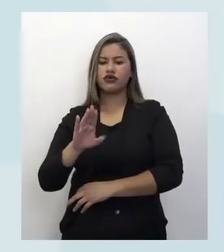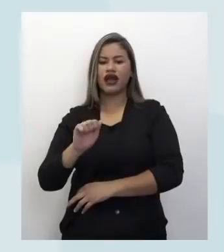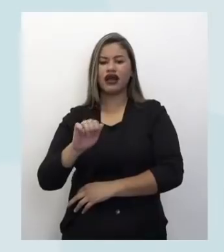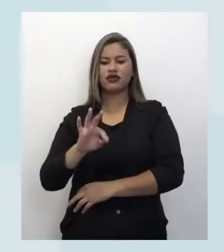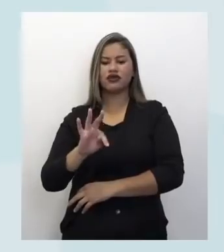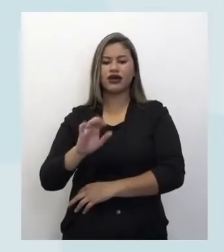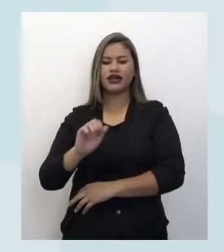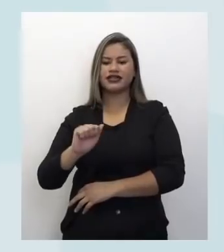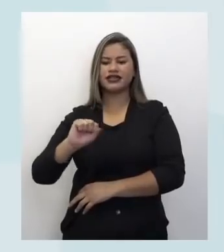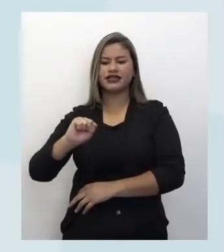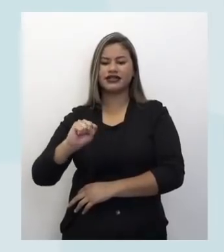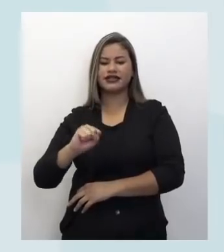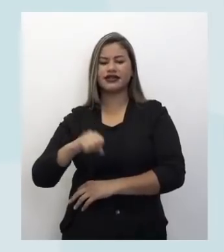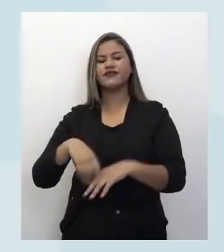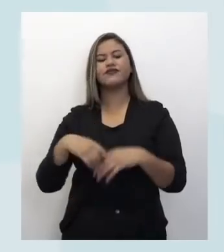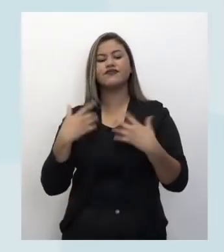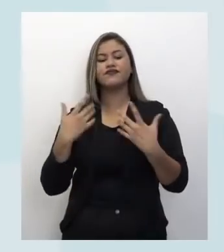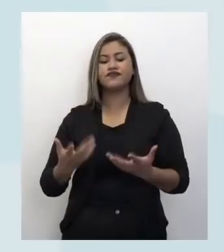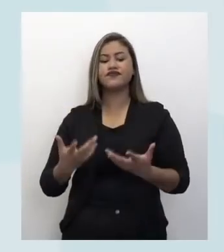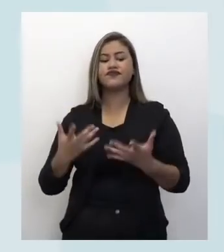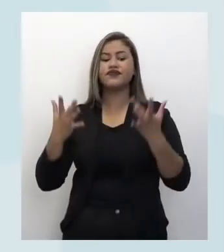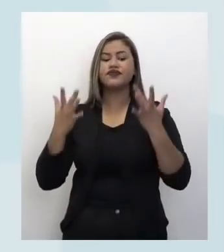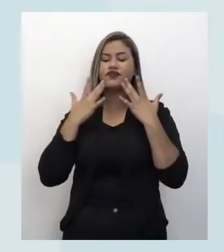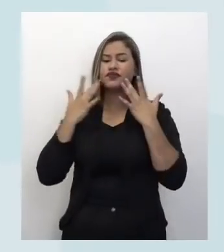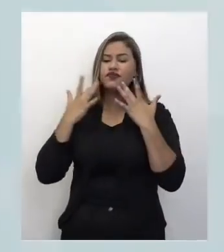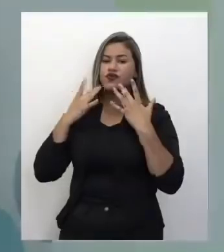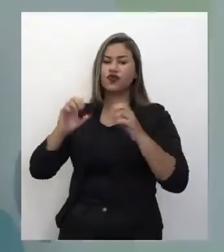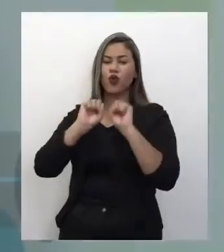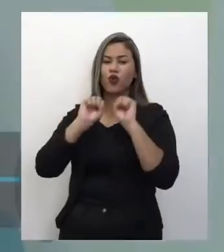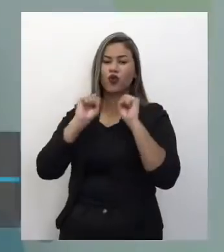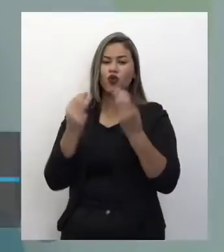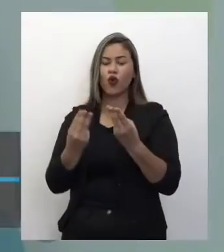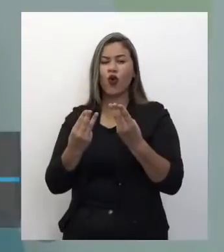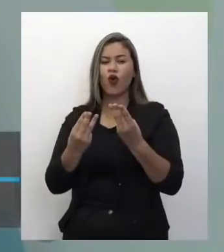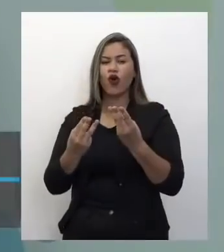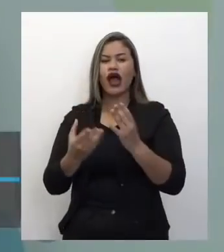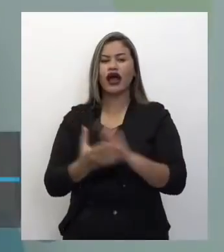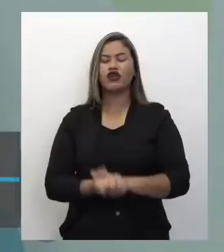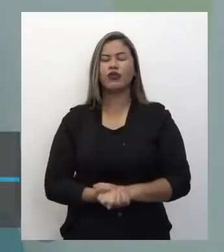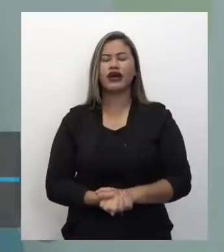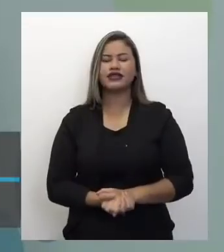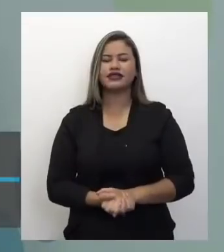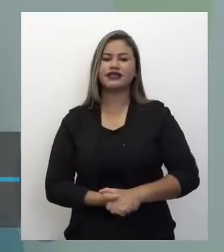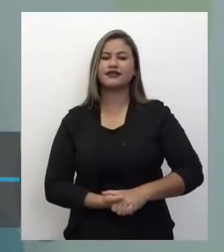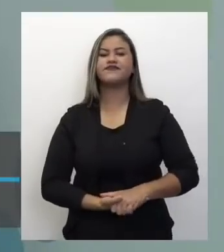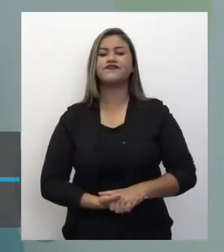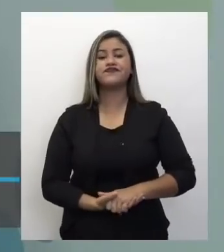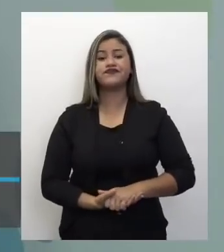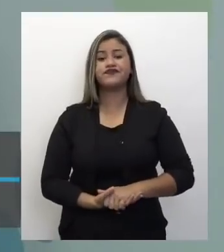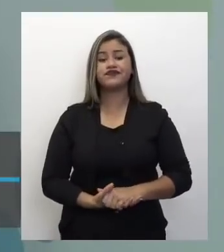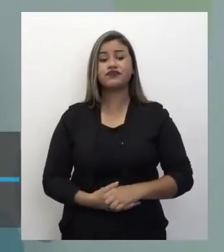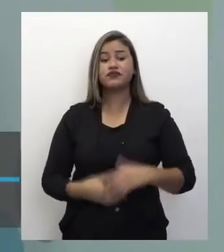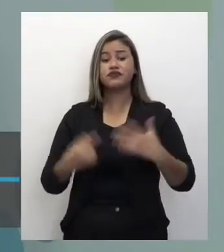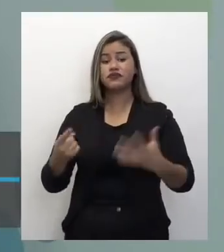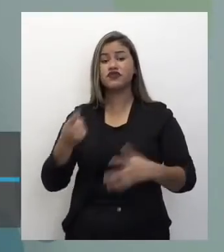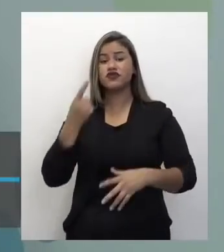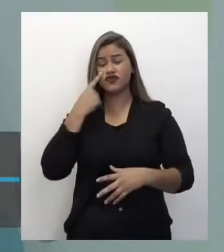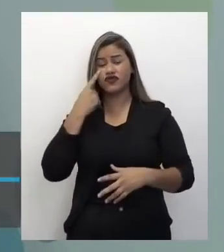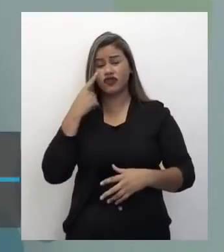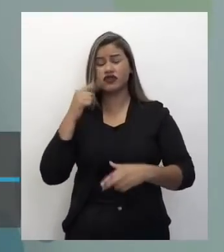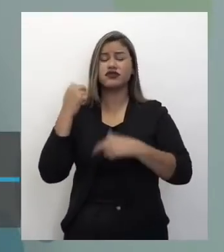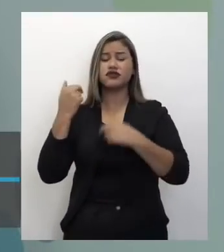apresentam em shows itinerantes, percorrendo várias cidades. Turma, vocês viram que a gente colocou no chat e vocês foram colocando vários sentimentos.